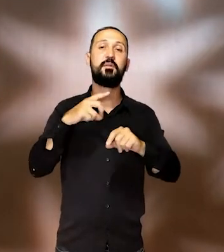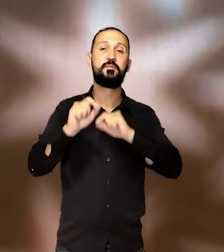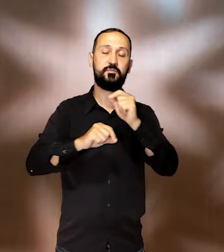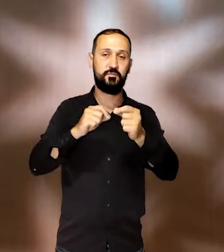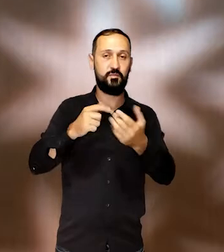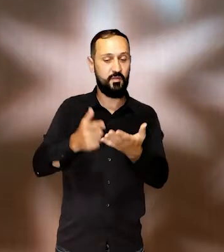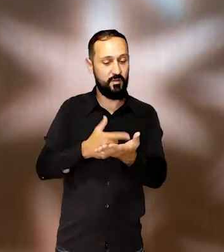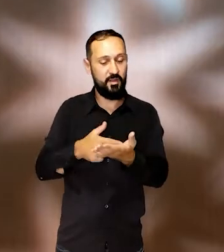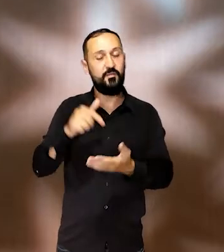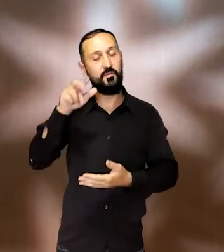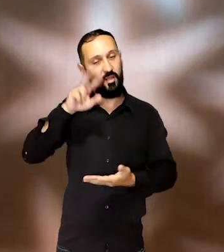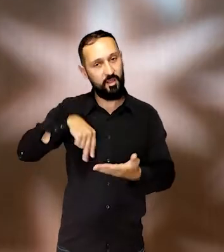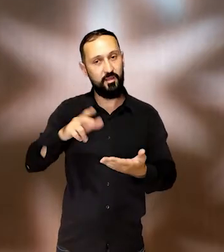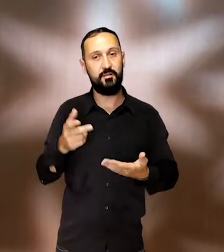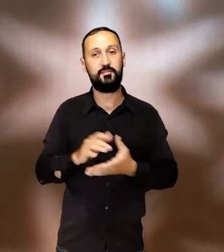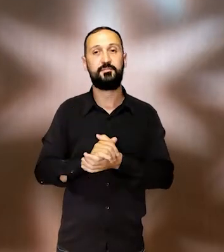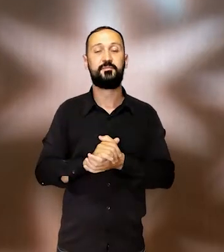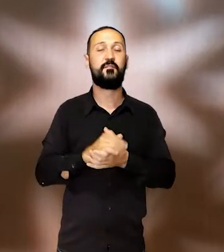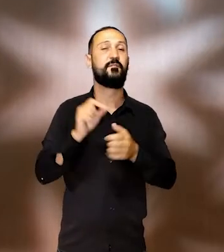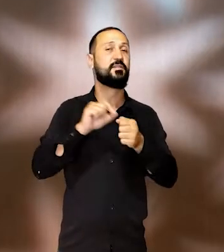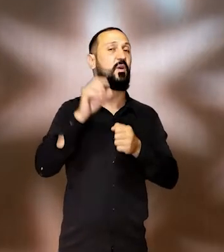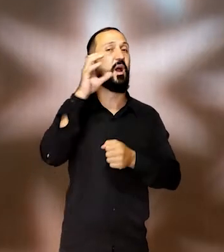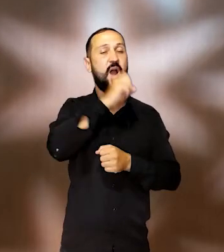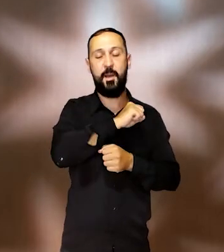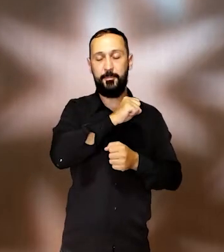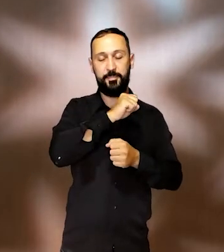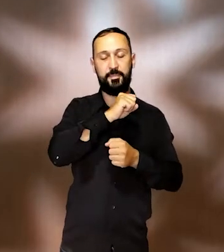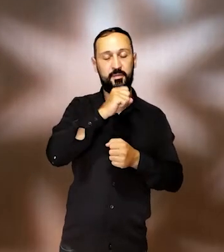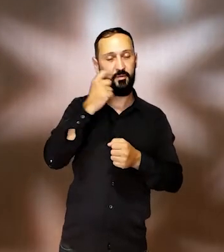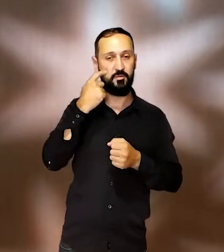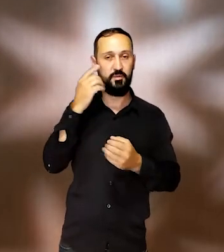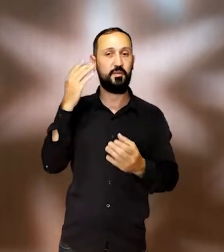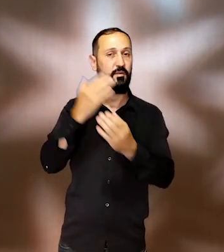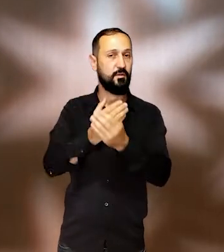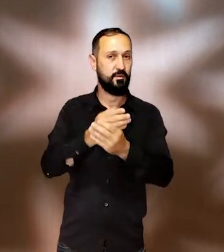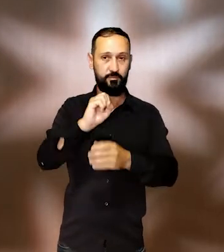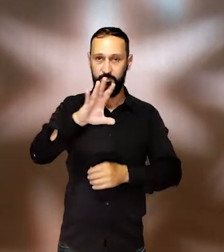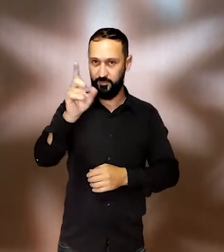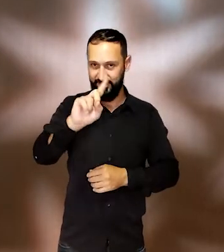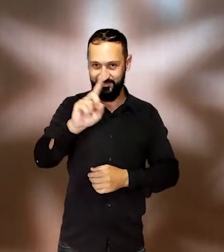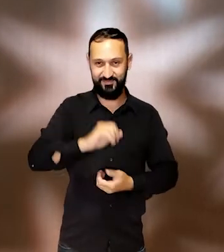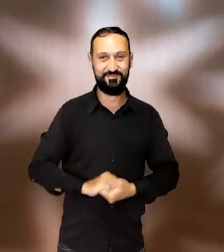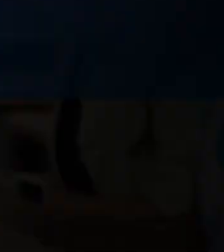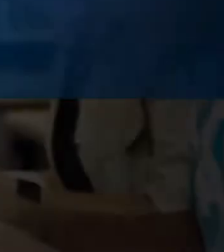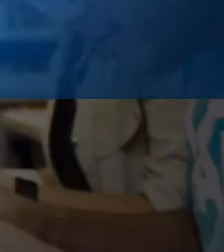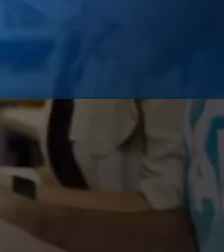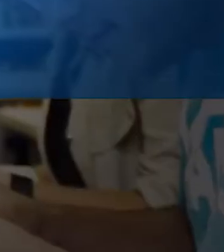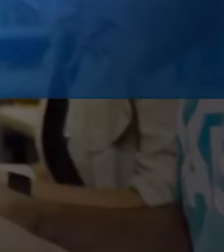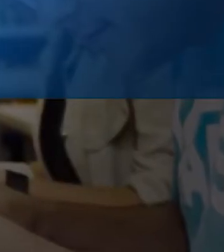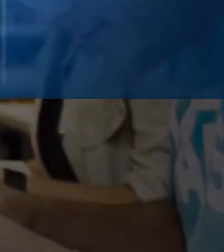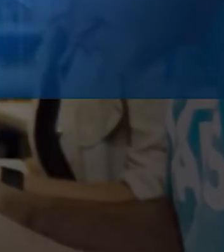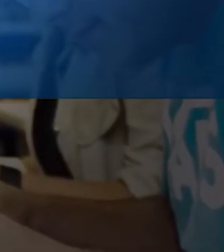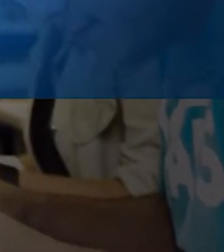isso, leia um livro. O Ler é Viver vai para o intervalo e já volta, não saia daí.